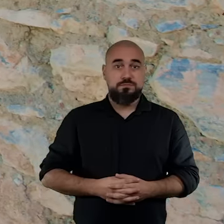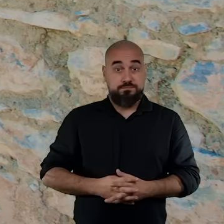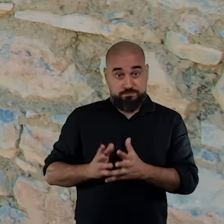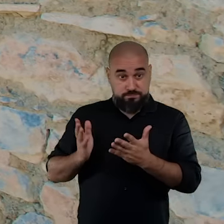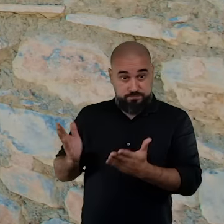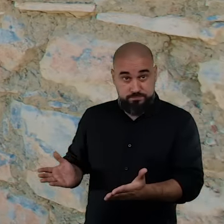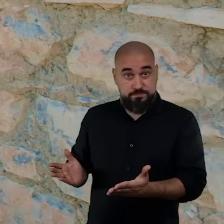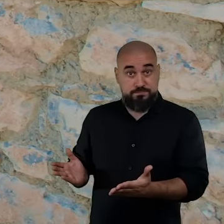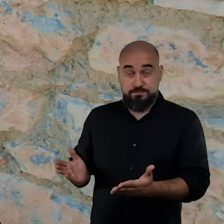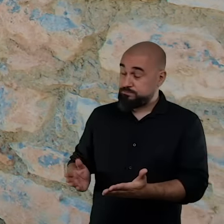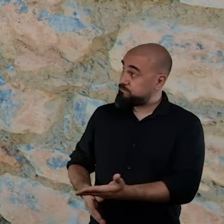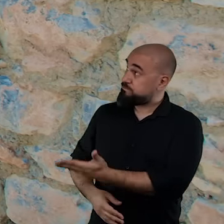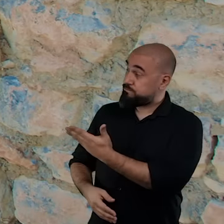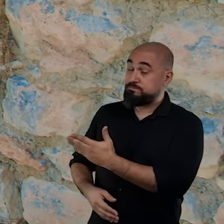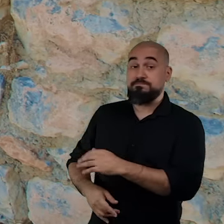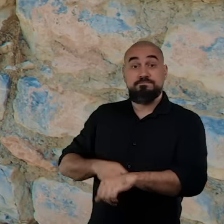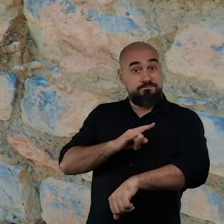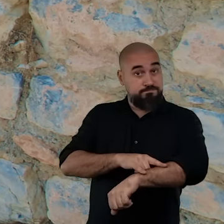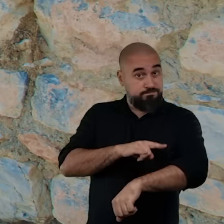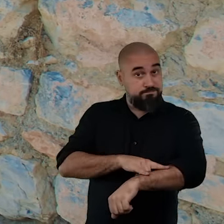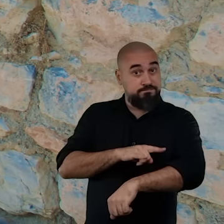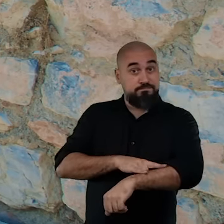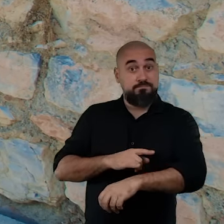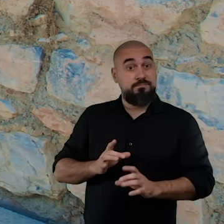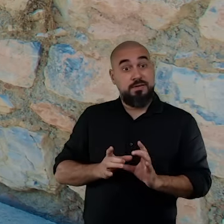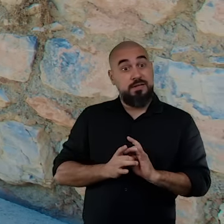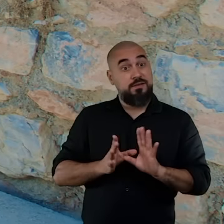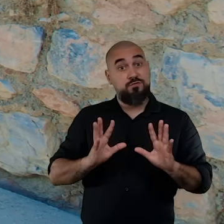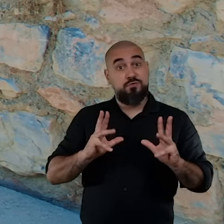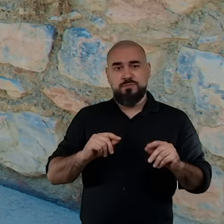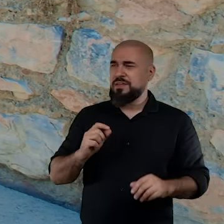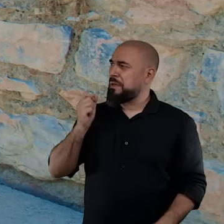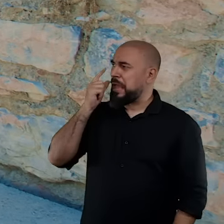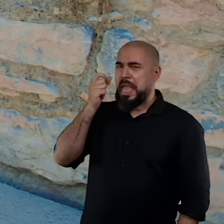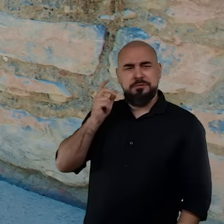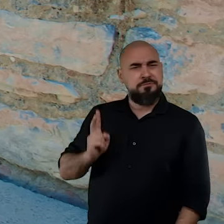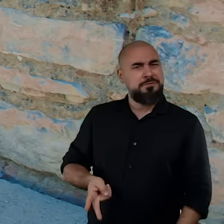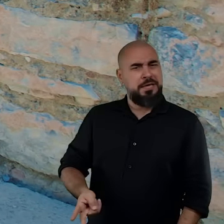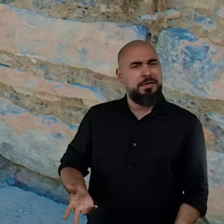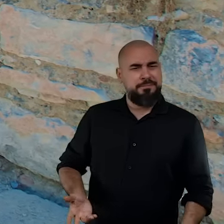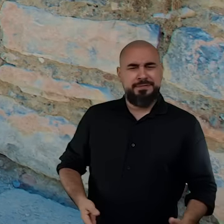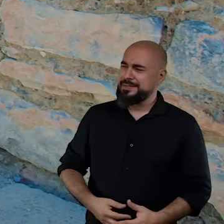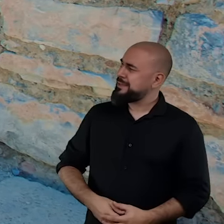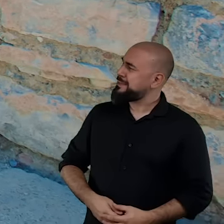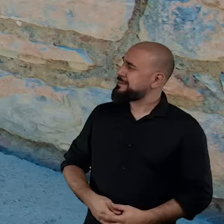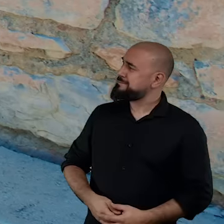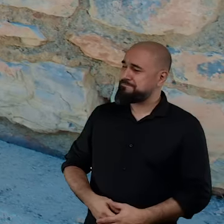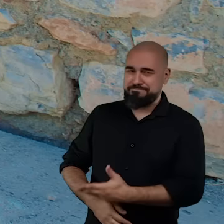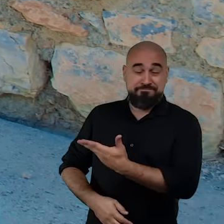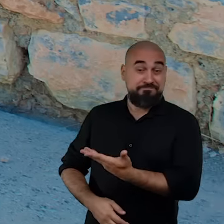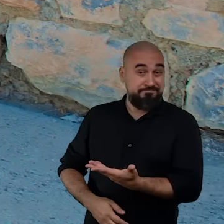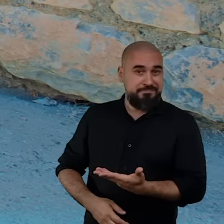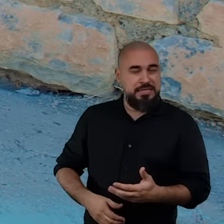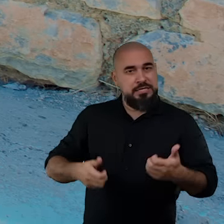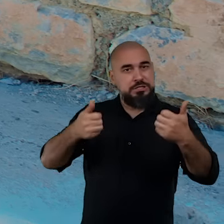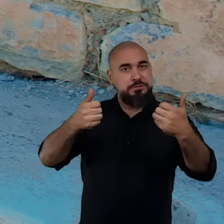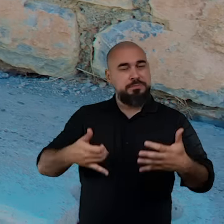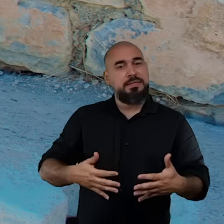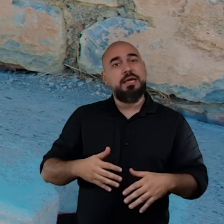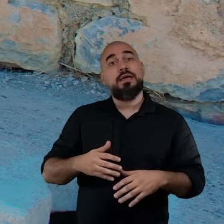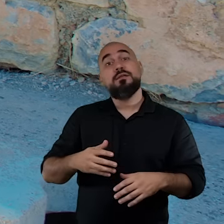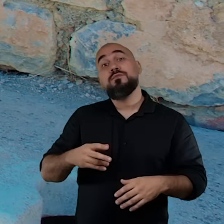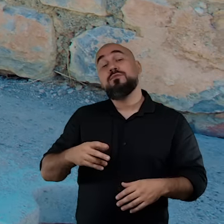Aqui está, a latrina pública de Éfeso, e sempre com um gato presente, olha. Então, como eu expliquei no episódio de